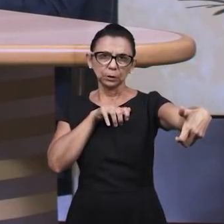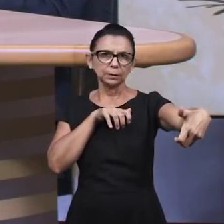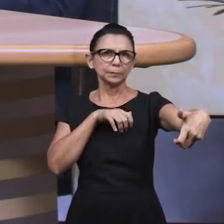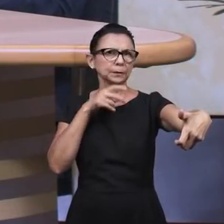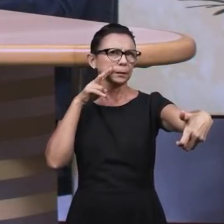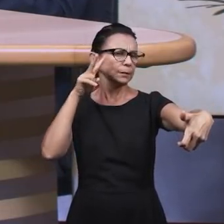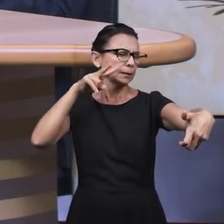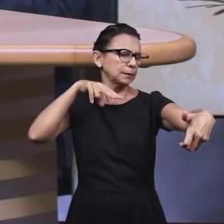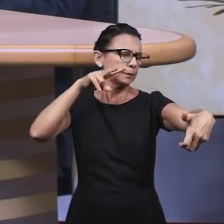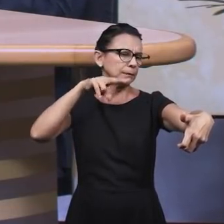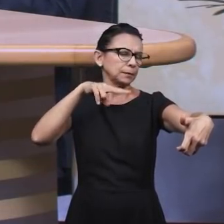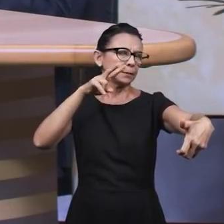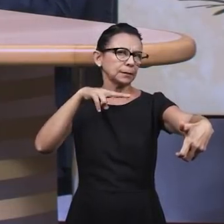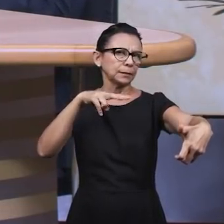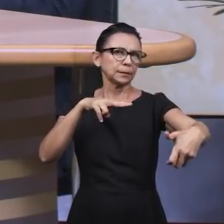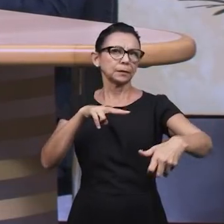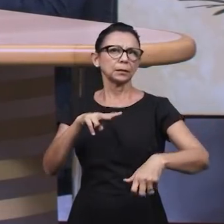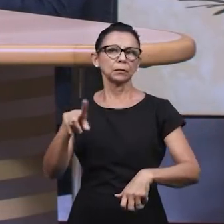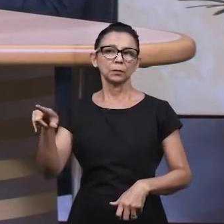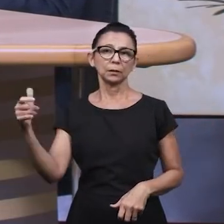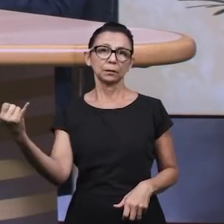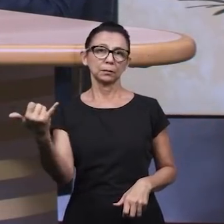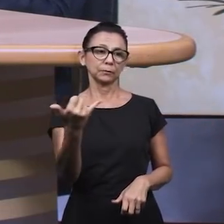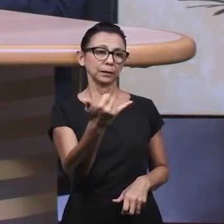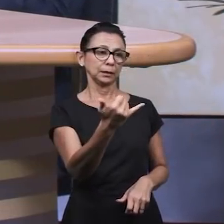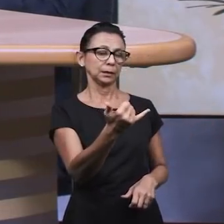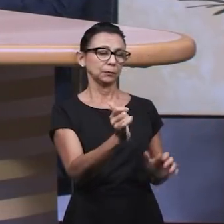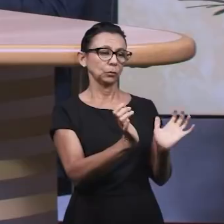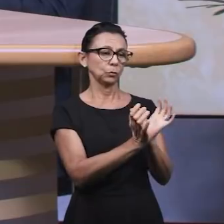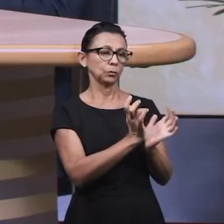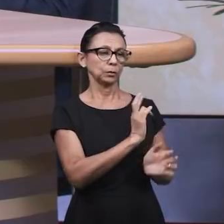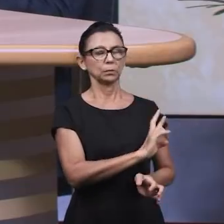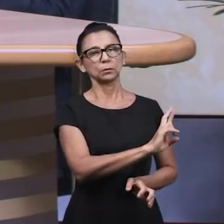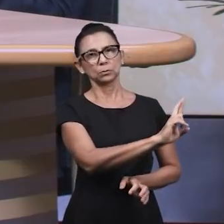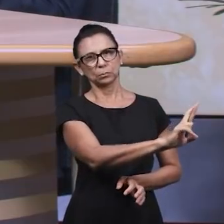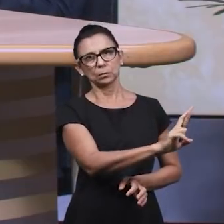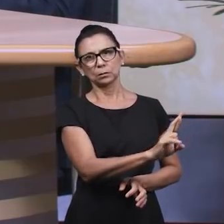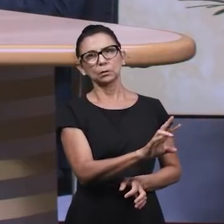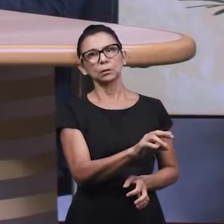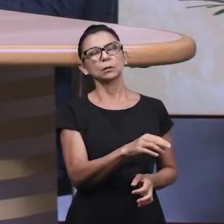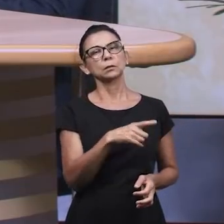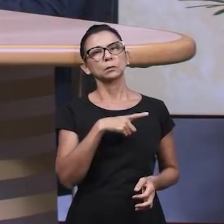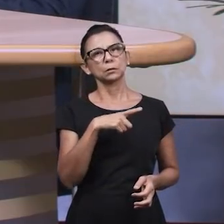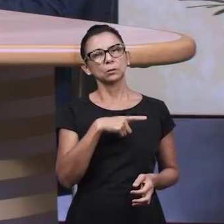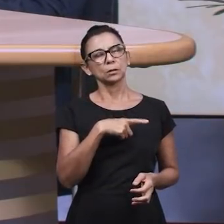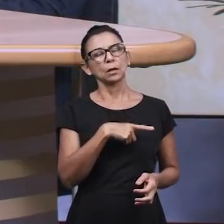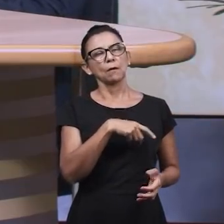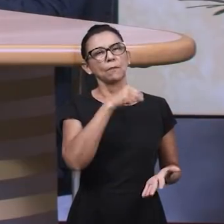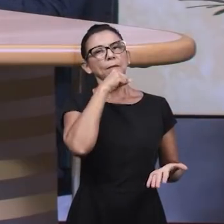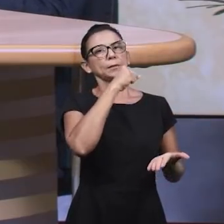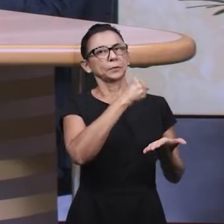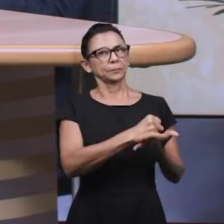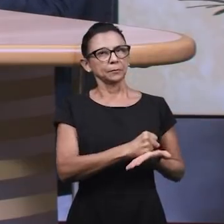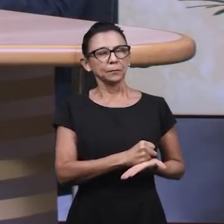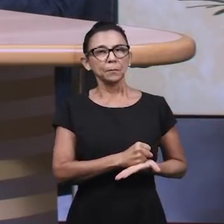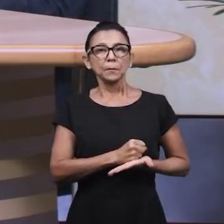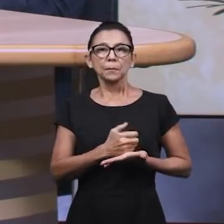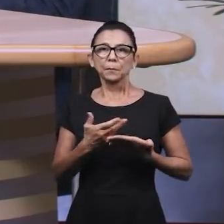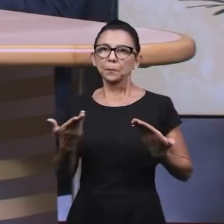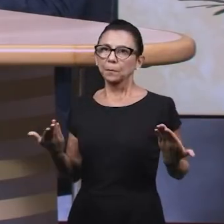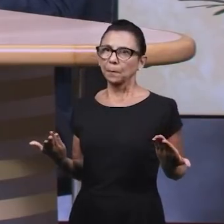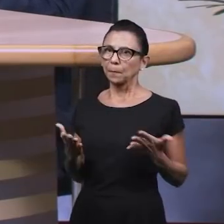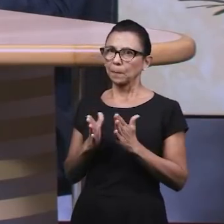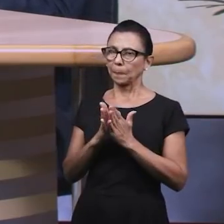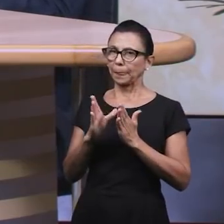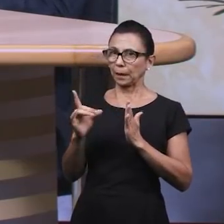ali aos religiosos da sua época, que a escritura que eles tinham era exatamente o Velho Testamento. Então,